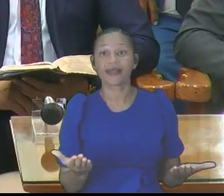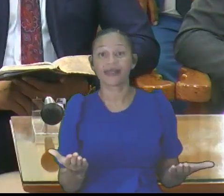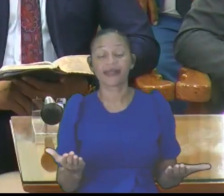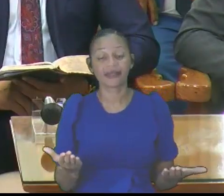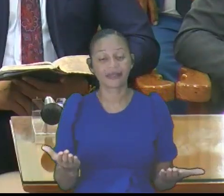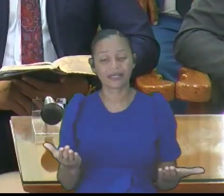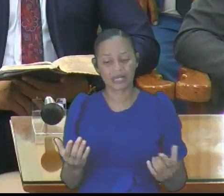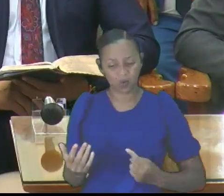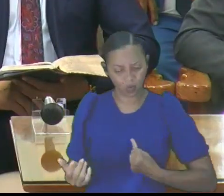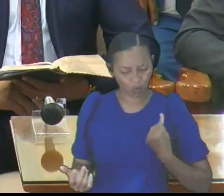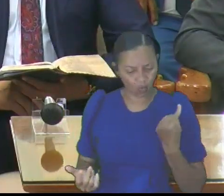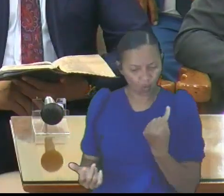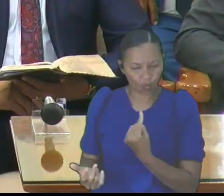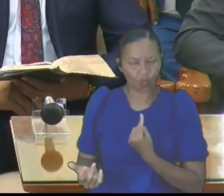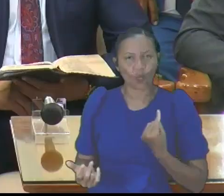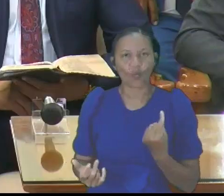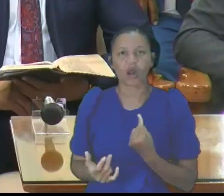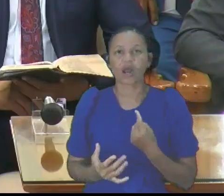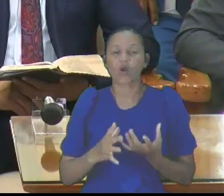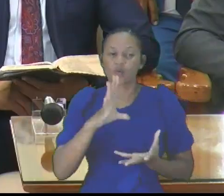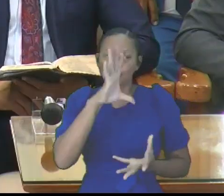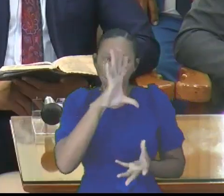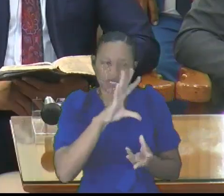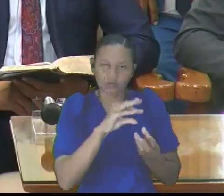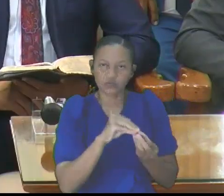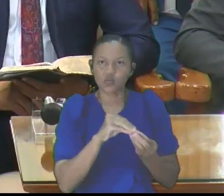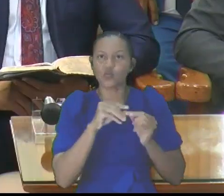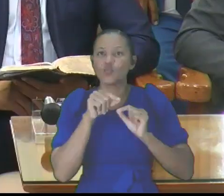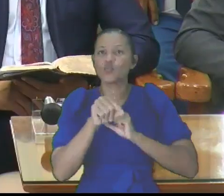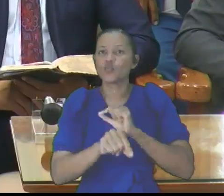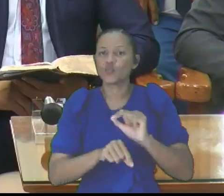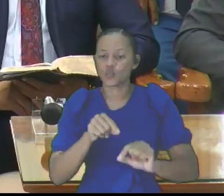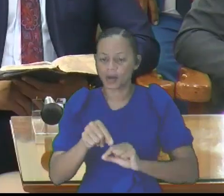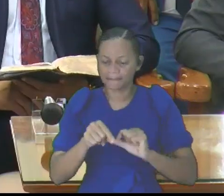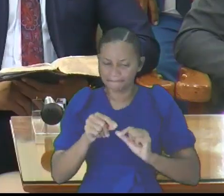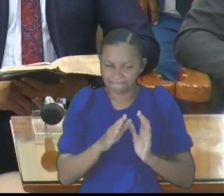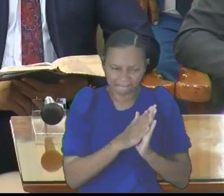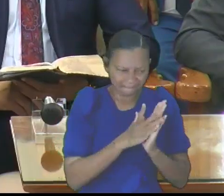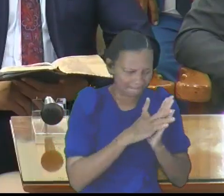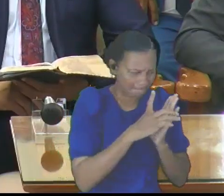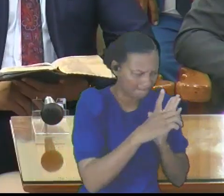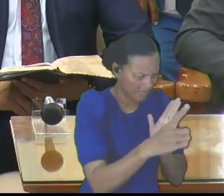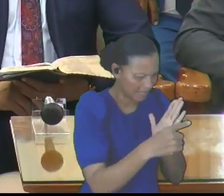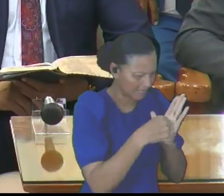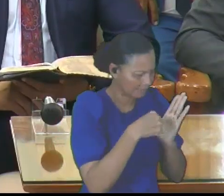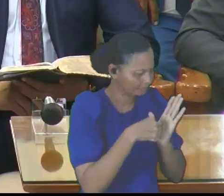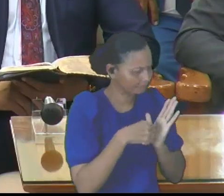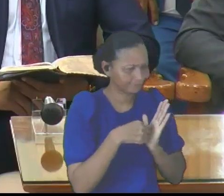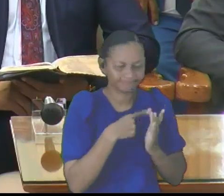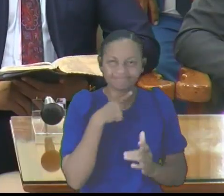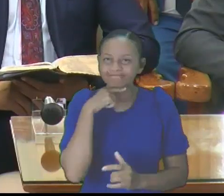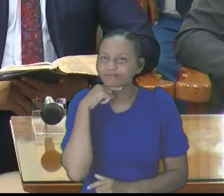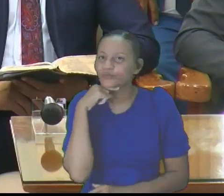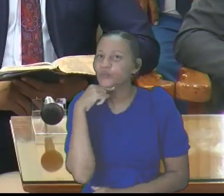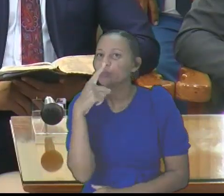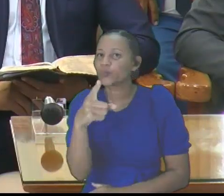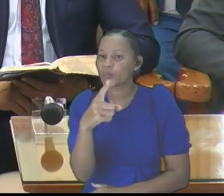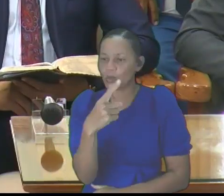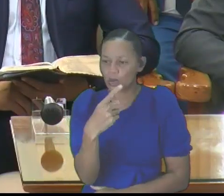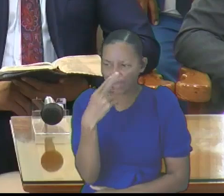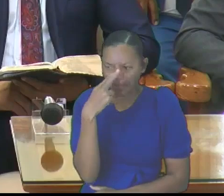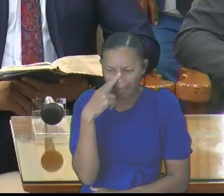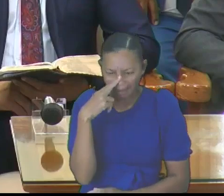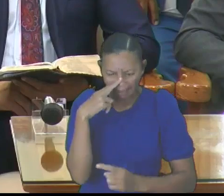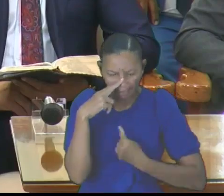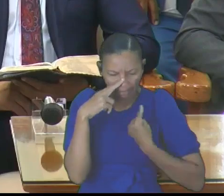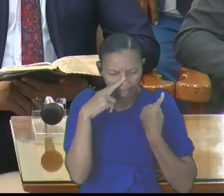A súmula que eu posso extrair disso aqui é que, biblicamente falando, não pode existir